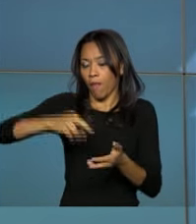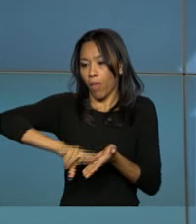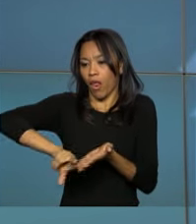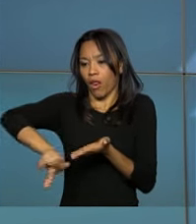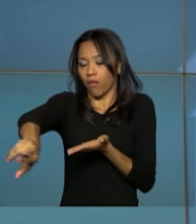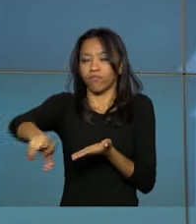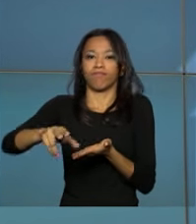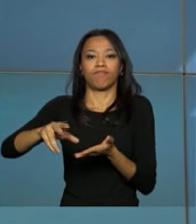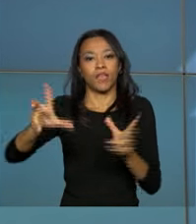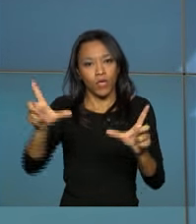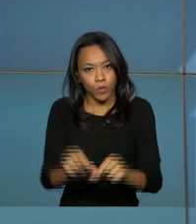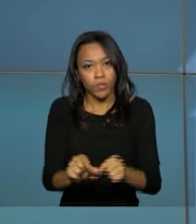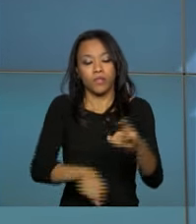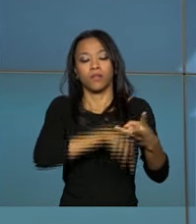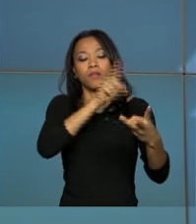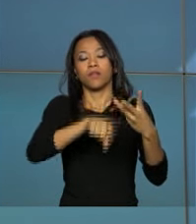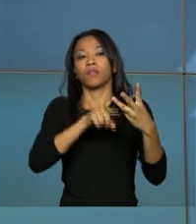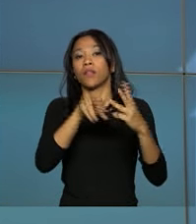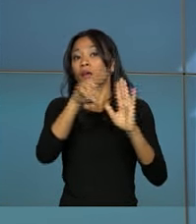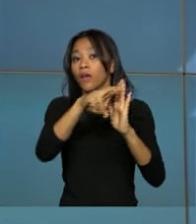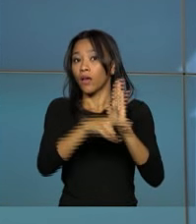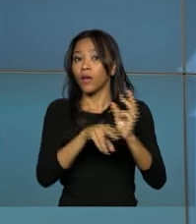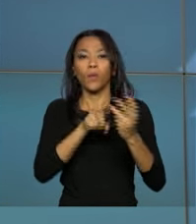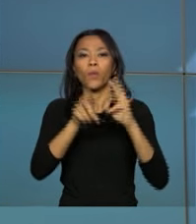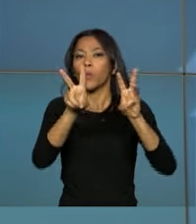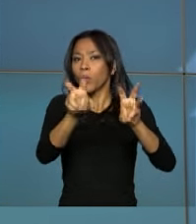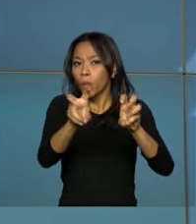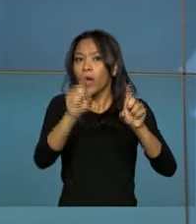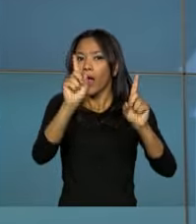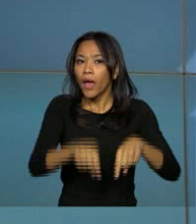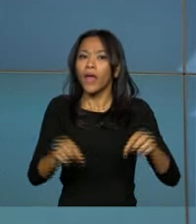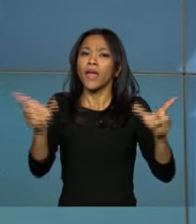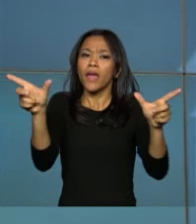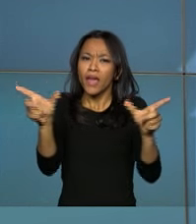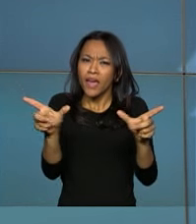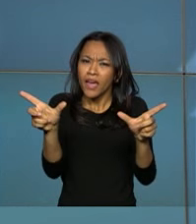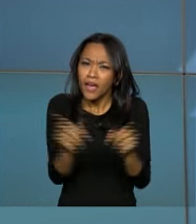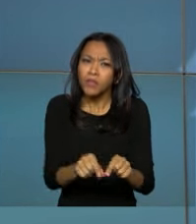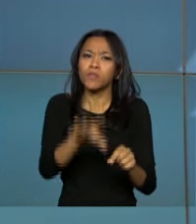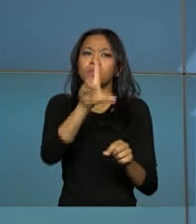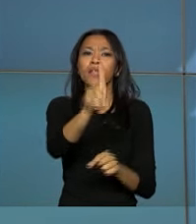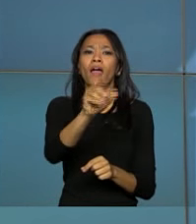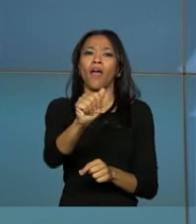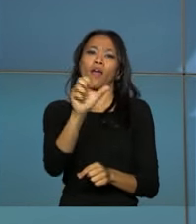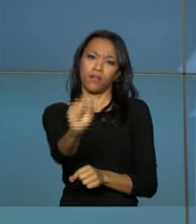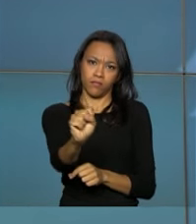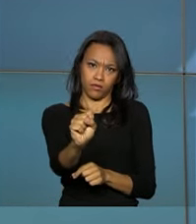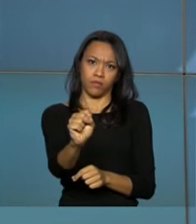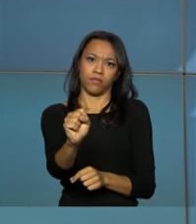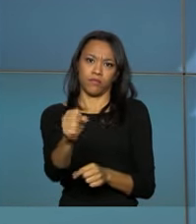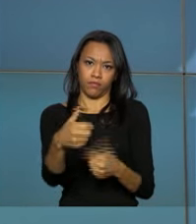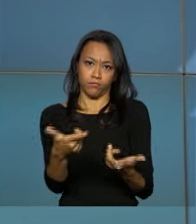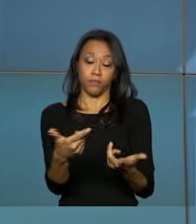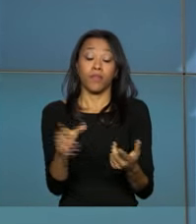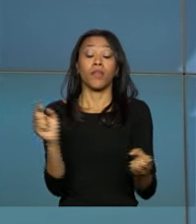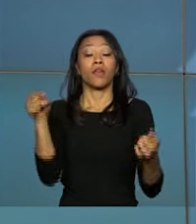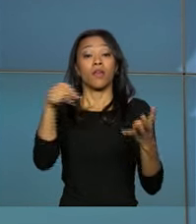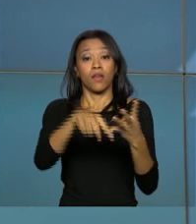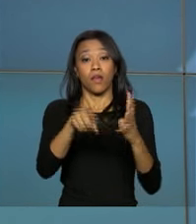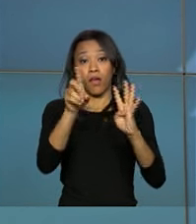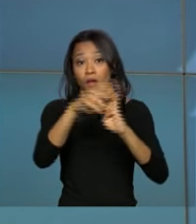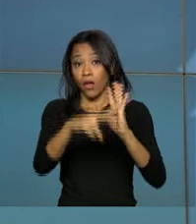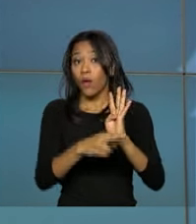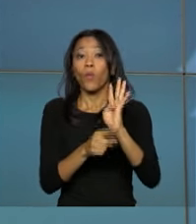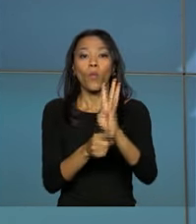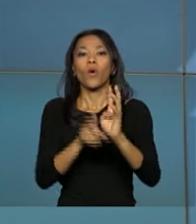públicos a terceira diretriz trata da redução de cargos comissionados os dasas a quarta diretriz